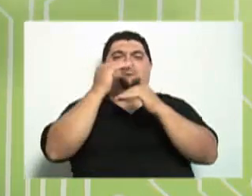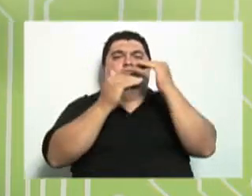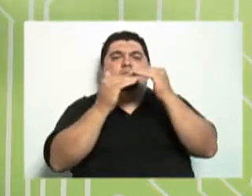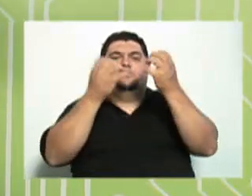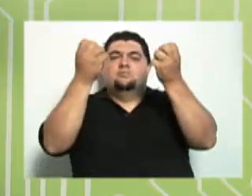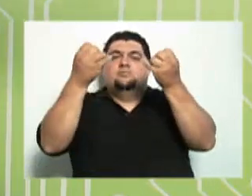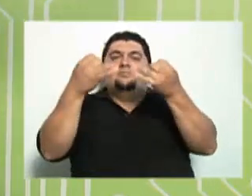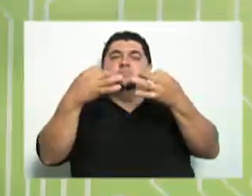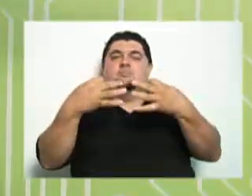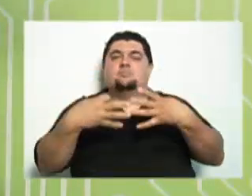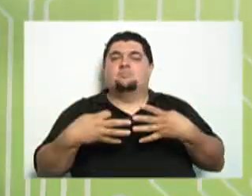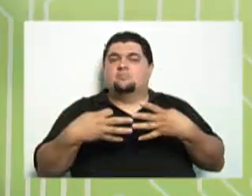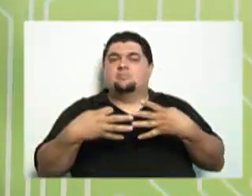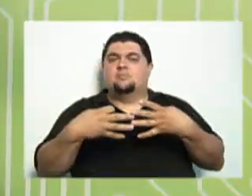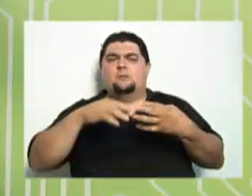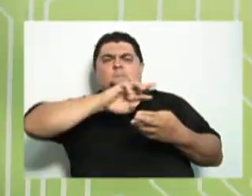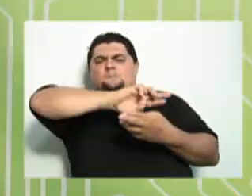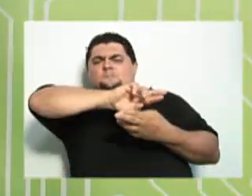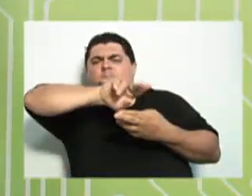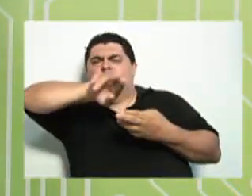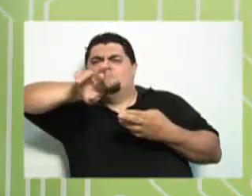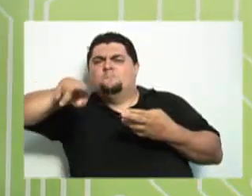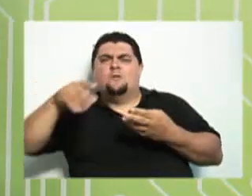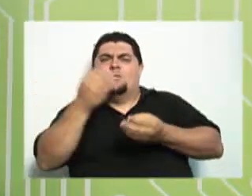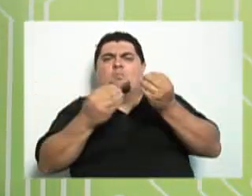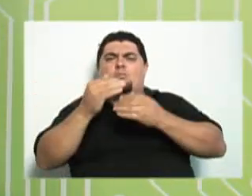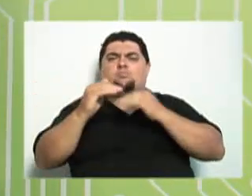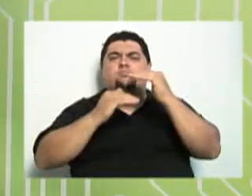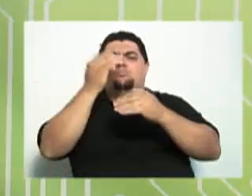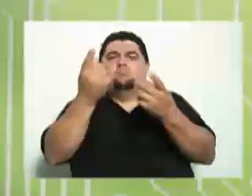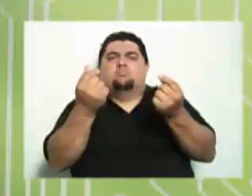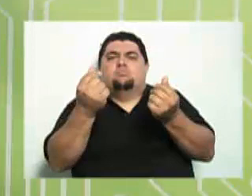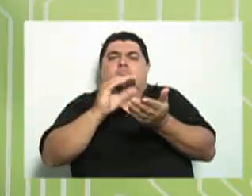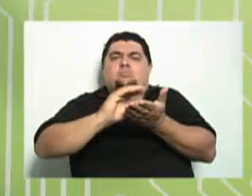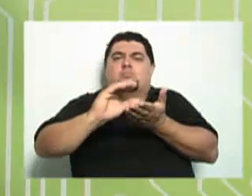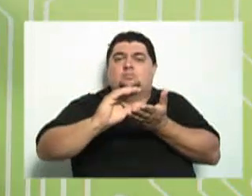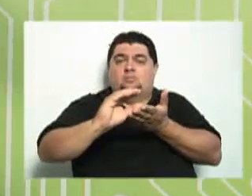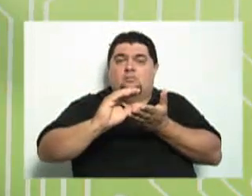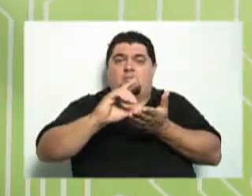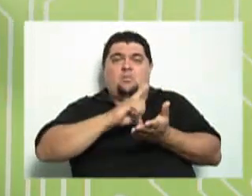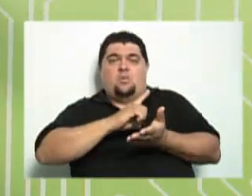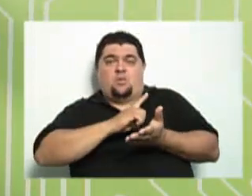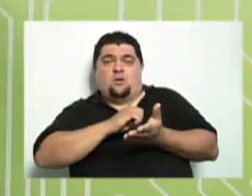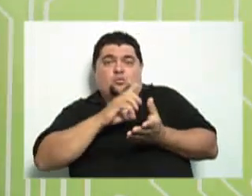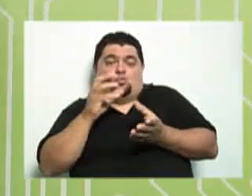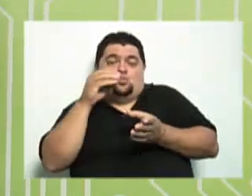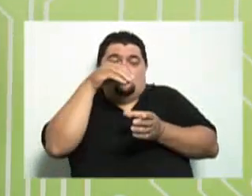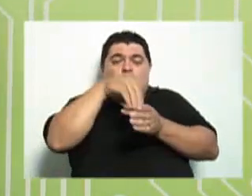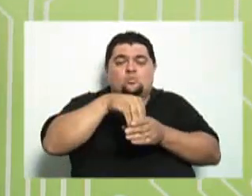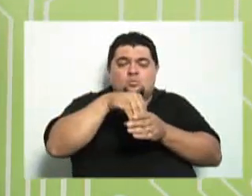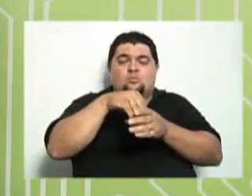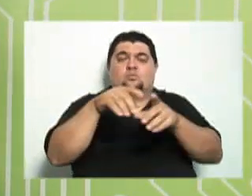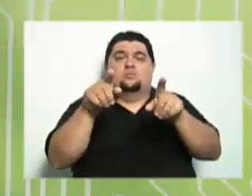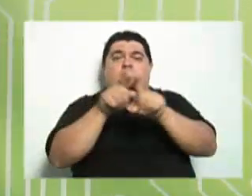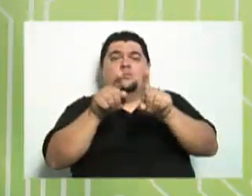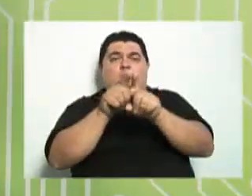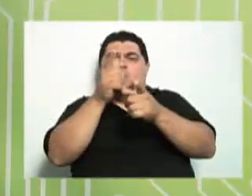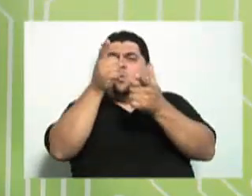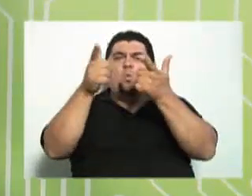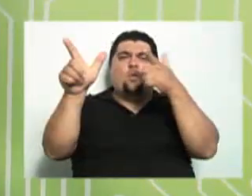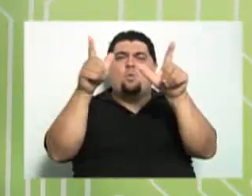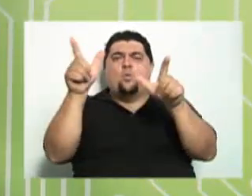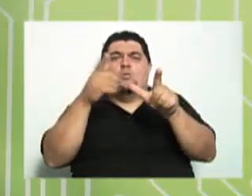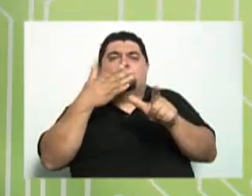falar, então, das várias facetas que o desenvolvimento econômico pode apresentar e vamos falar de outros tipos